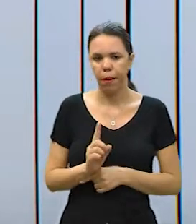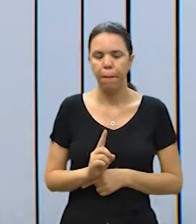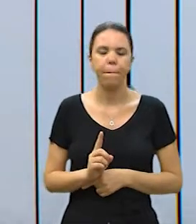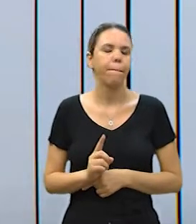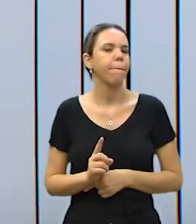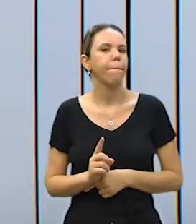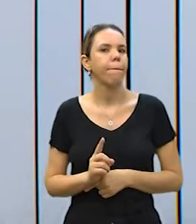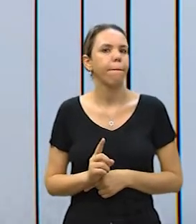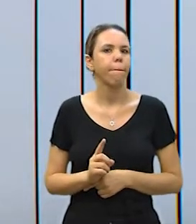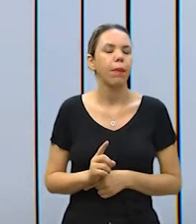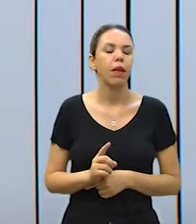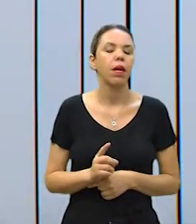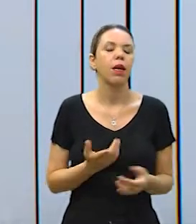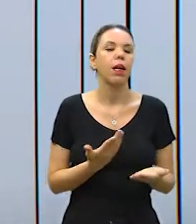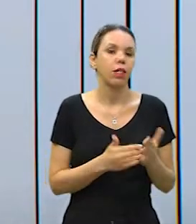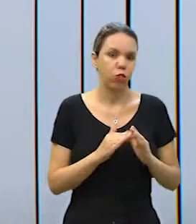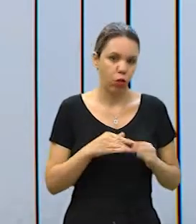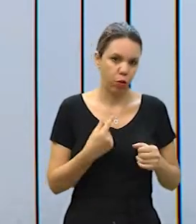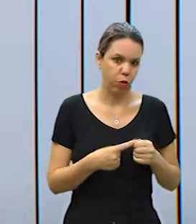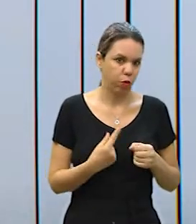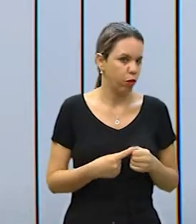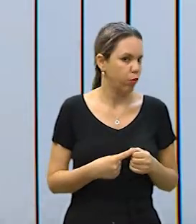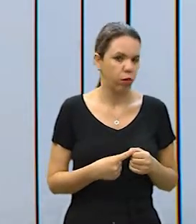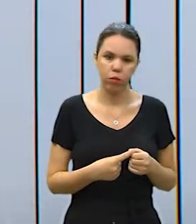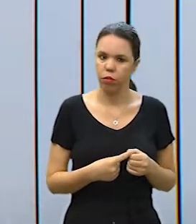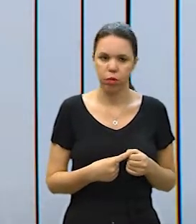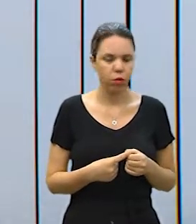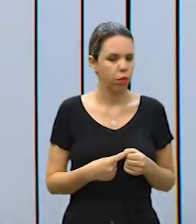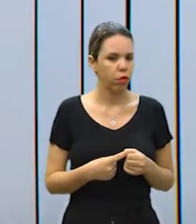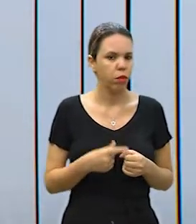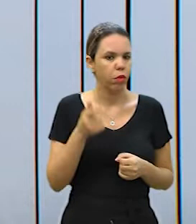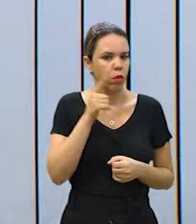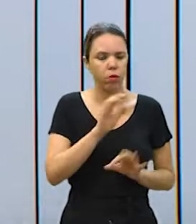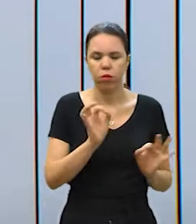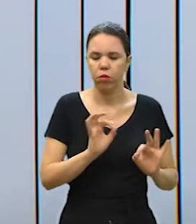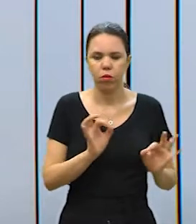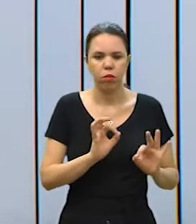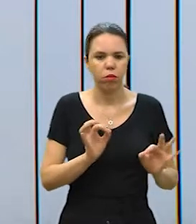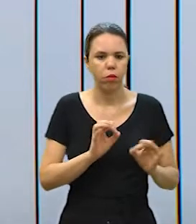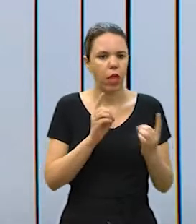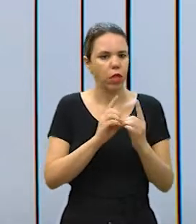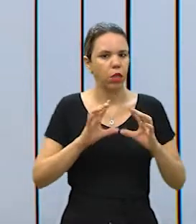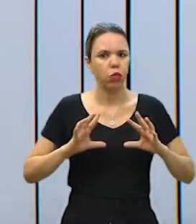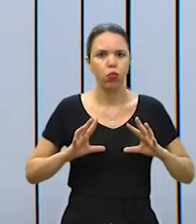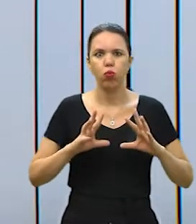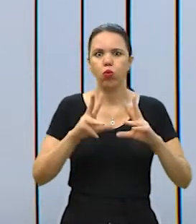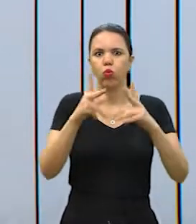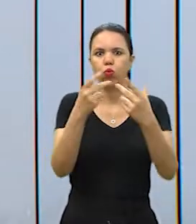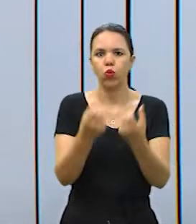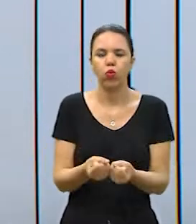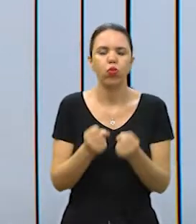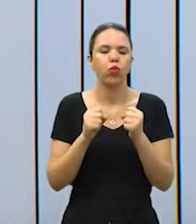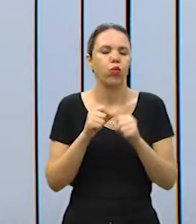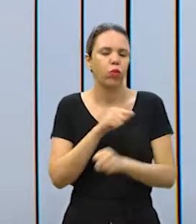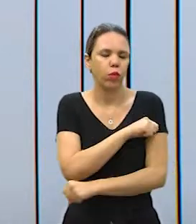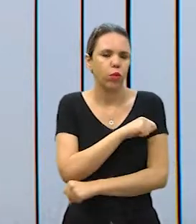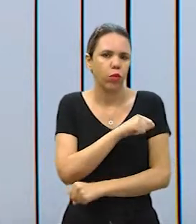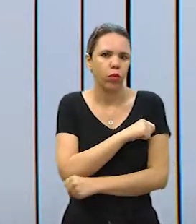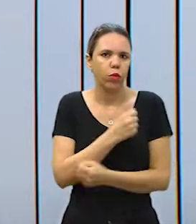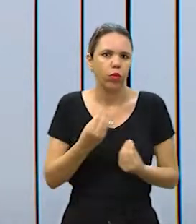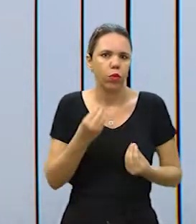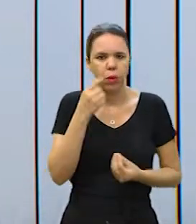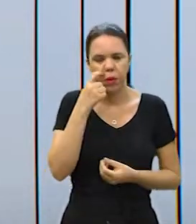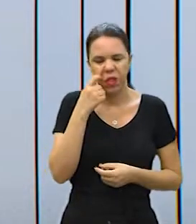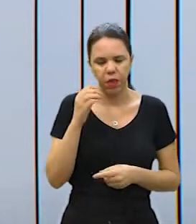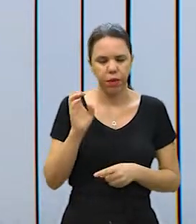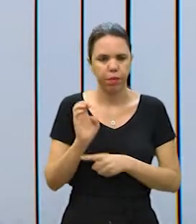estadual. Mas a rede municipal também, ela não tá mais conseguindo absorver todos esses alunos. Tá.